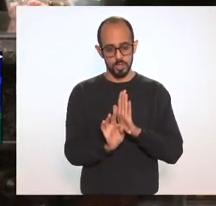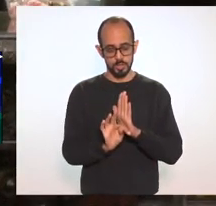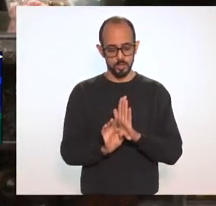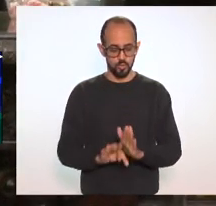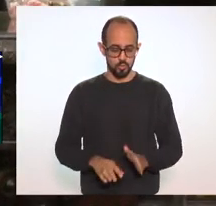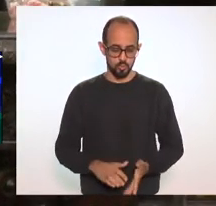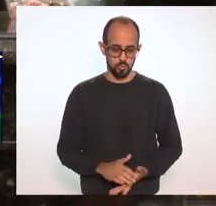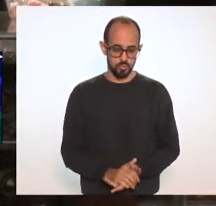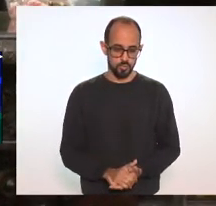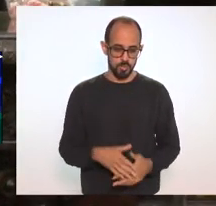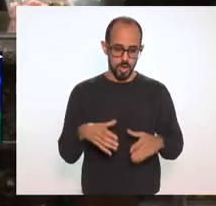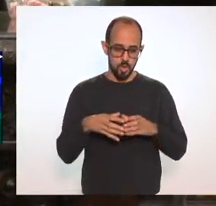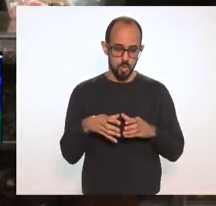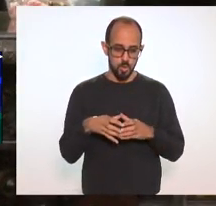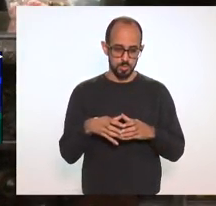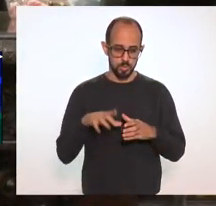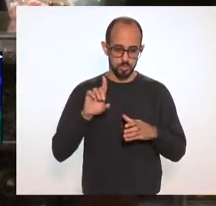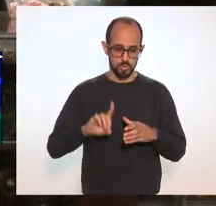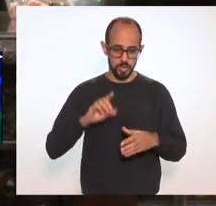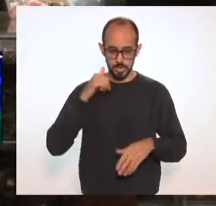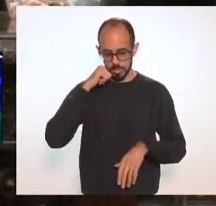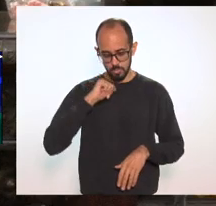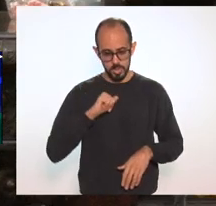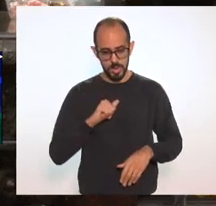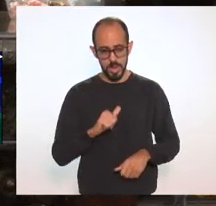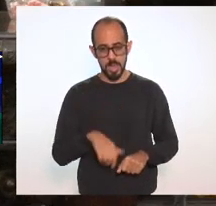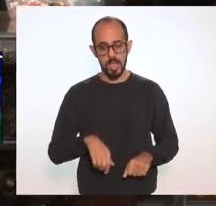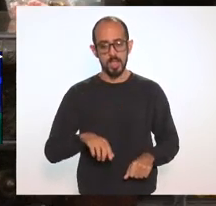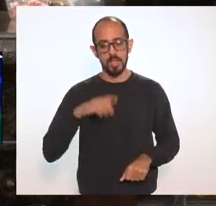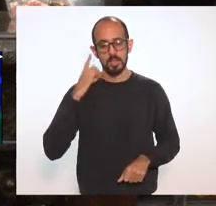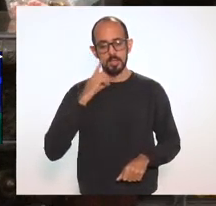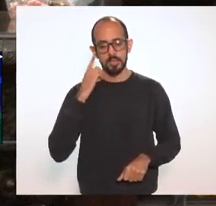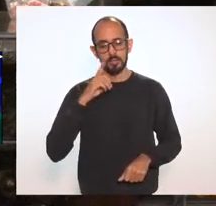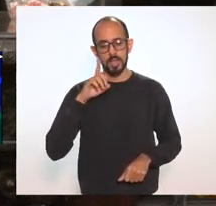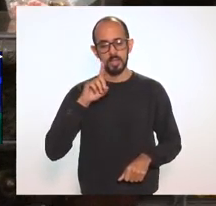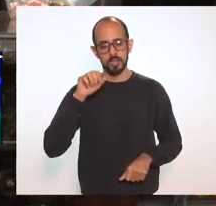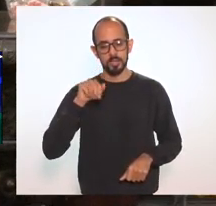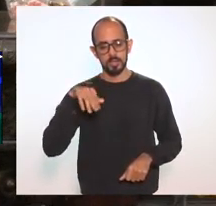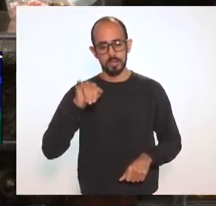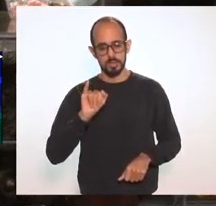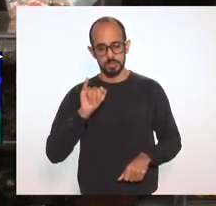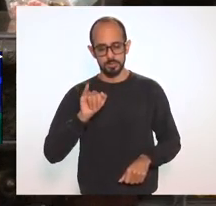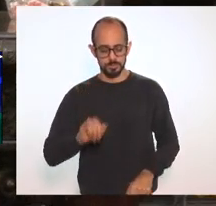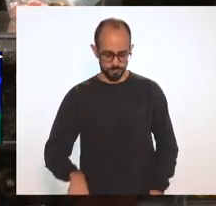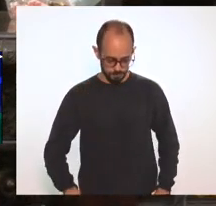Pela Comissão de Defesa do Direito da Mulher, deputada Dani Monteiro.